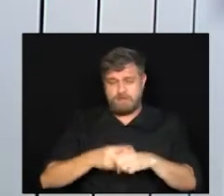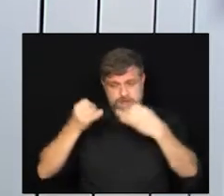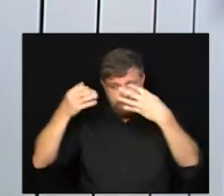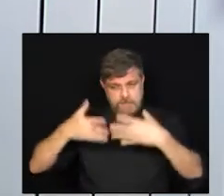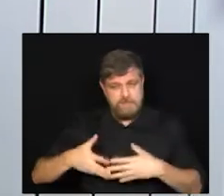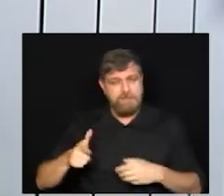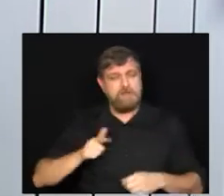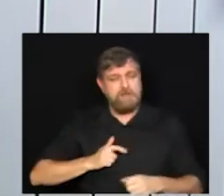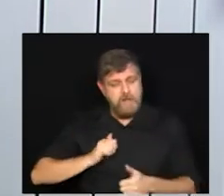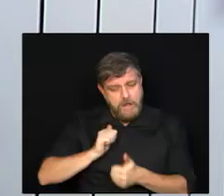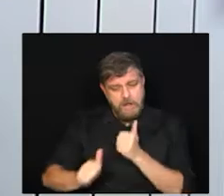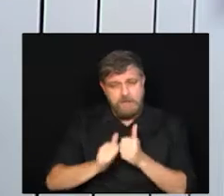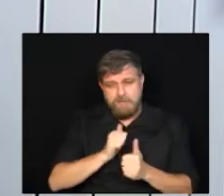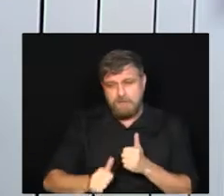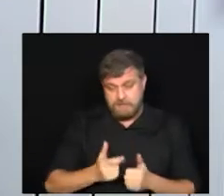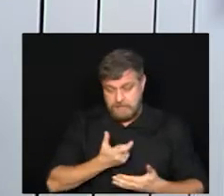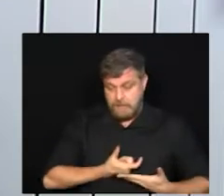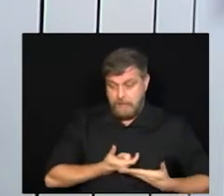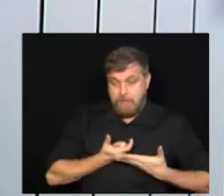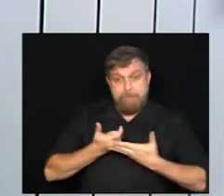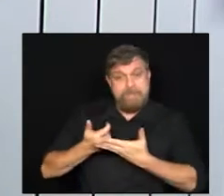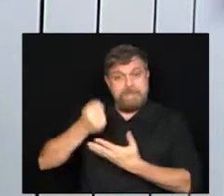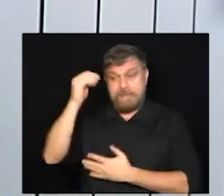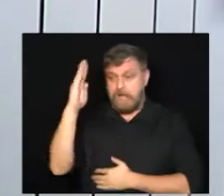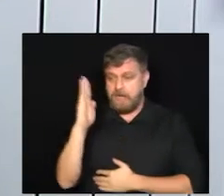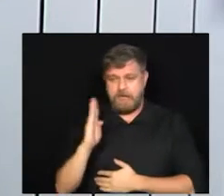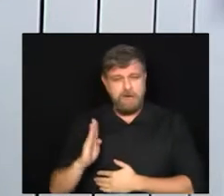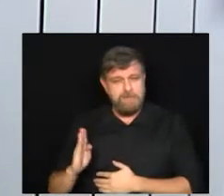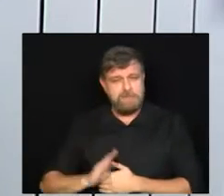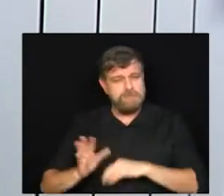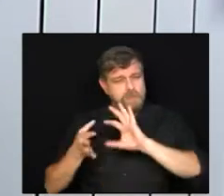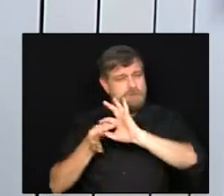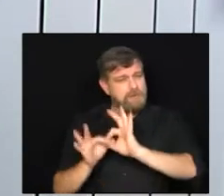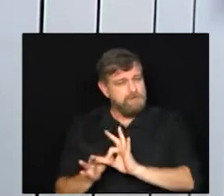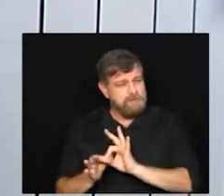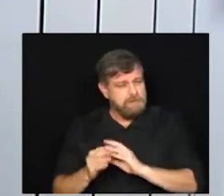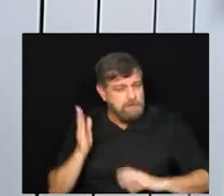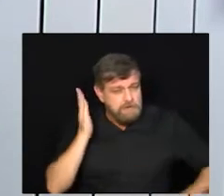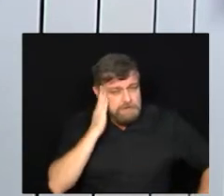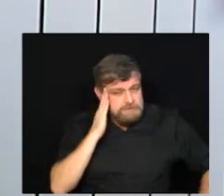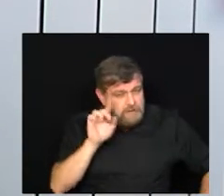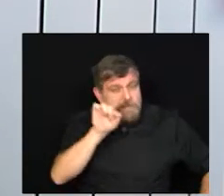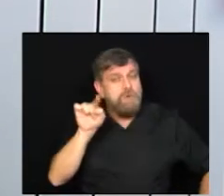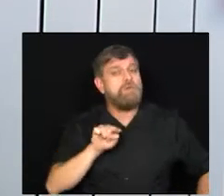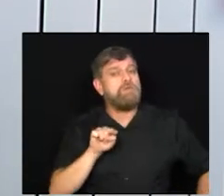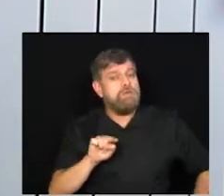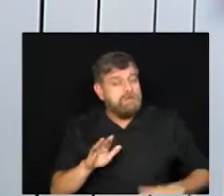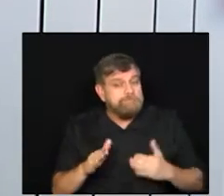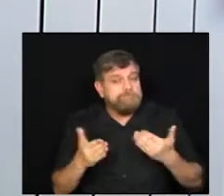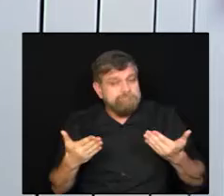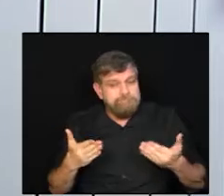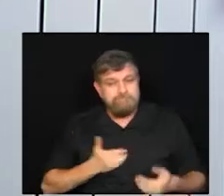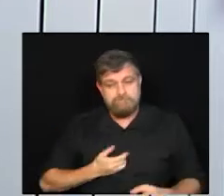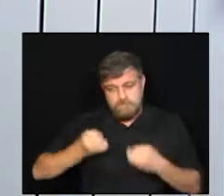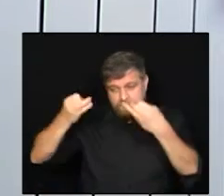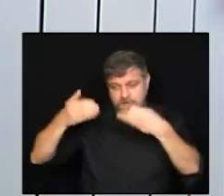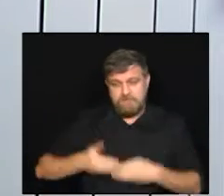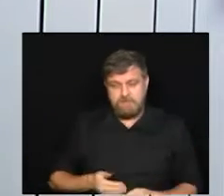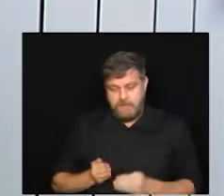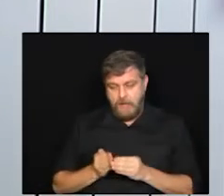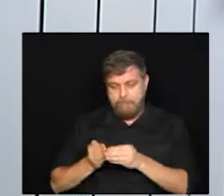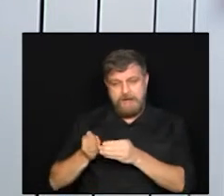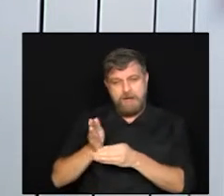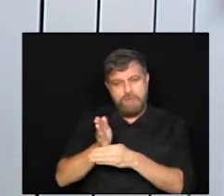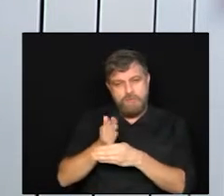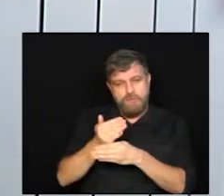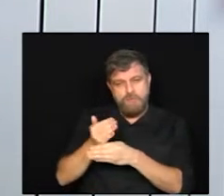modalidade que mais deu medalhas ao Brasil nos Jogos Olímpicos. Você sabe qual que é? Nós vamos falar sobre hiatismo.